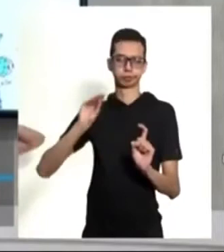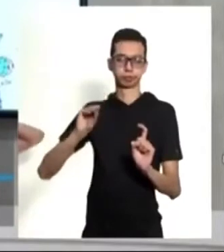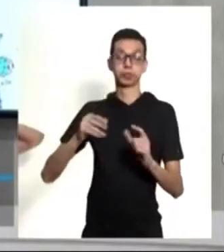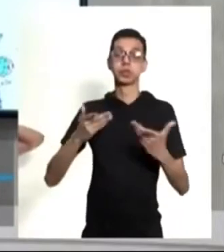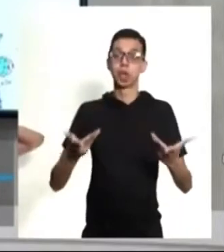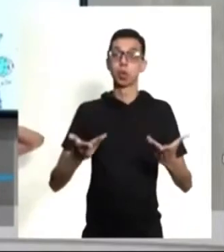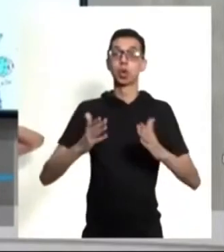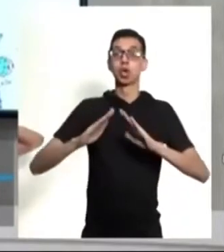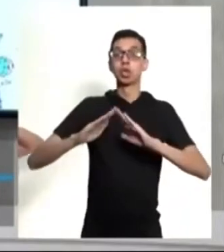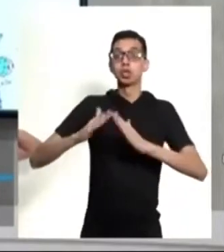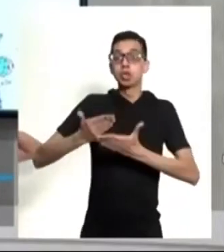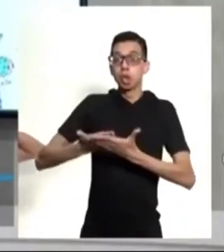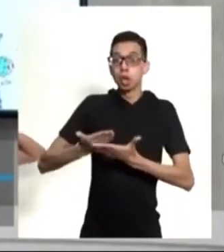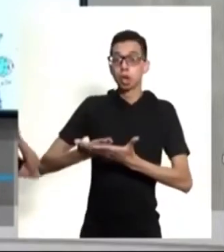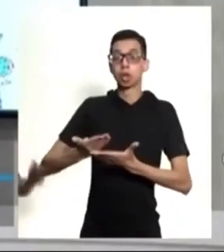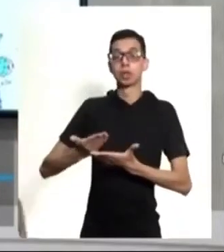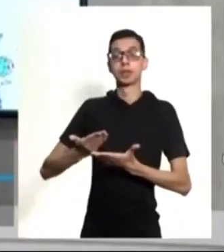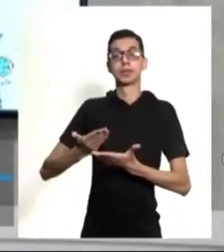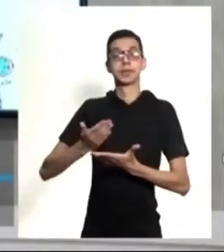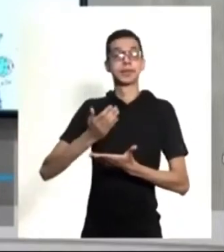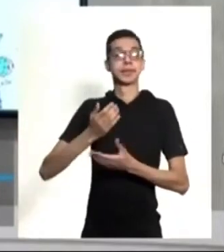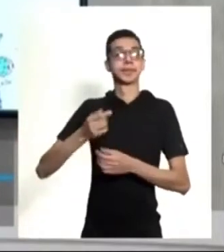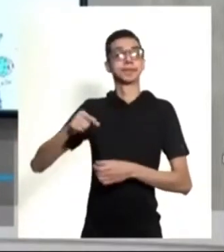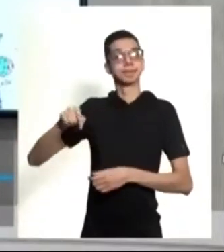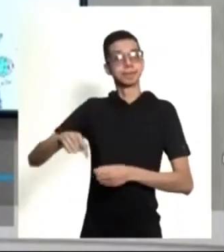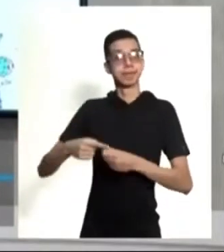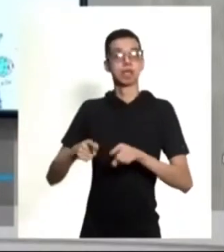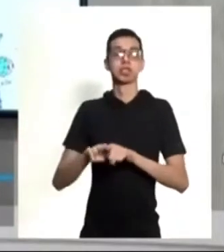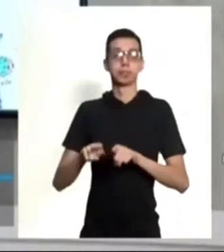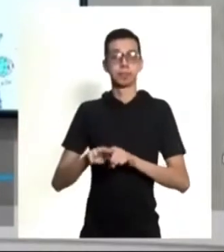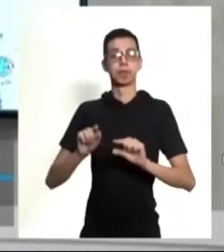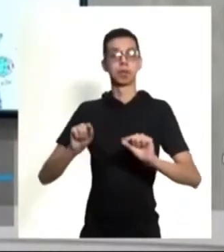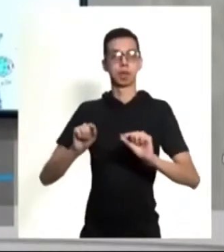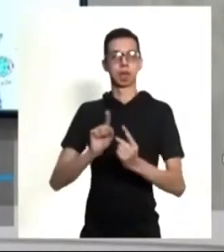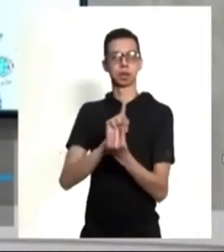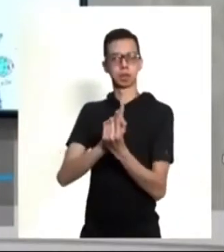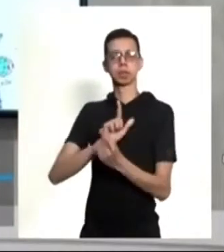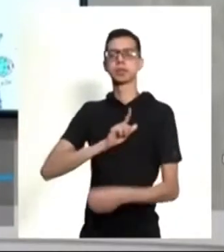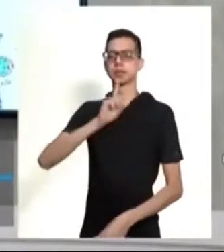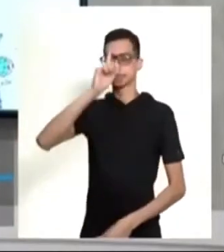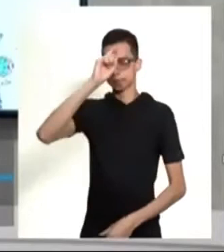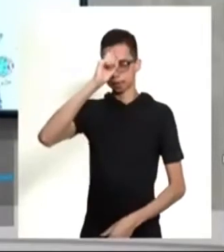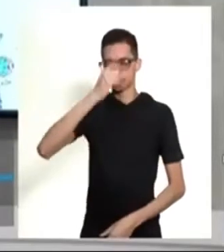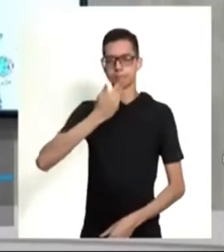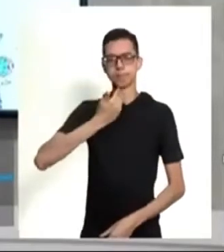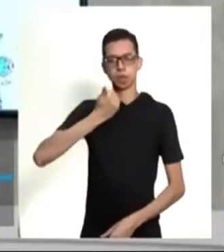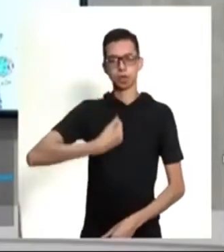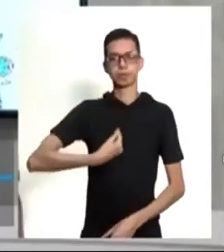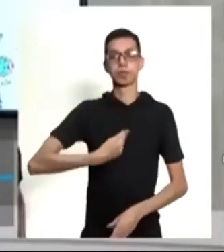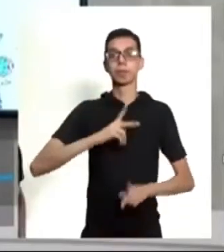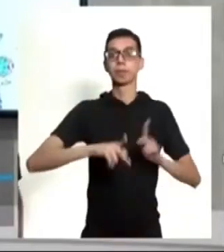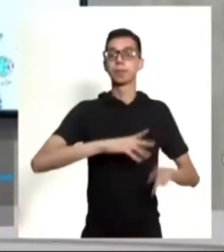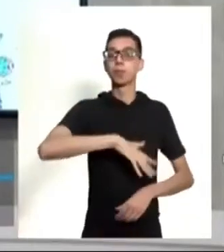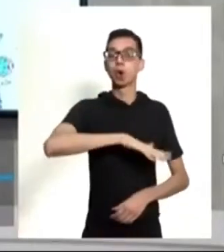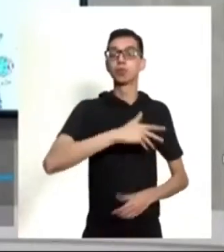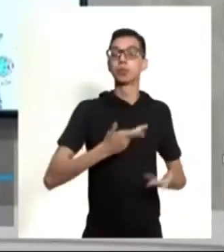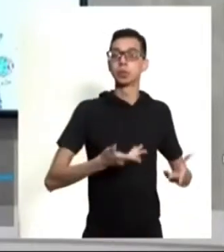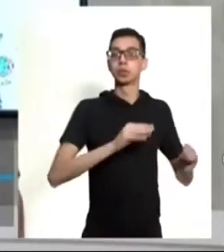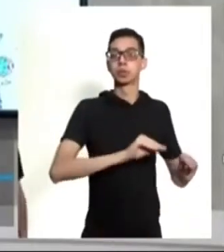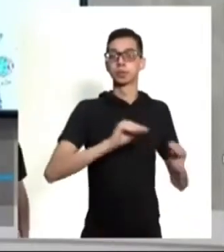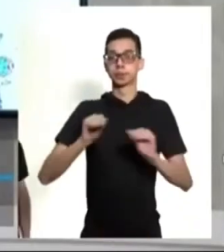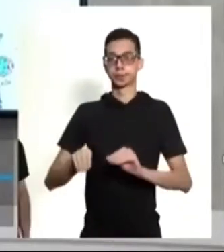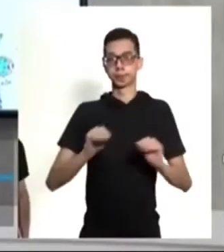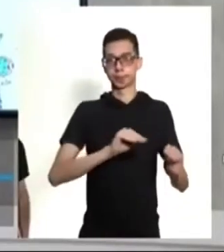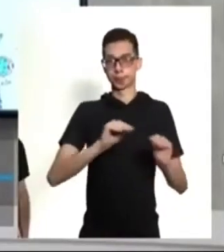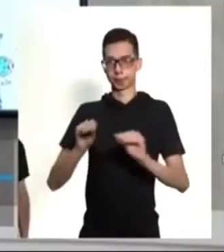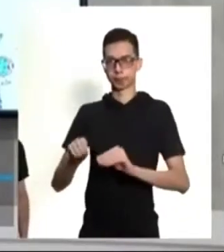atendimento médico, né, mais próximo. Então, em busca de melhores condições de vida, a população começa a sair do campo